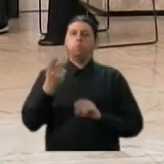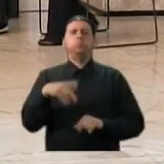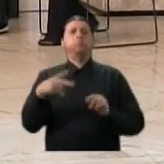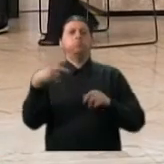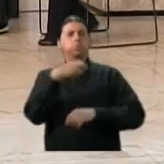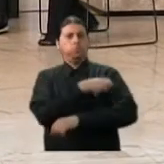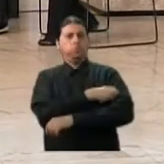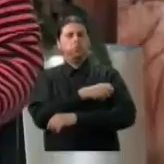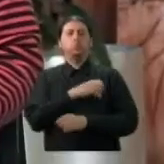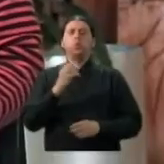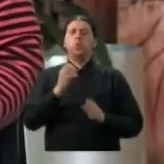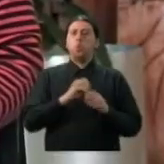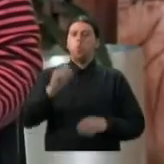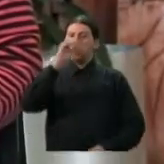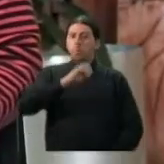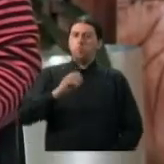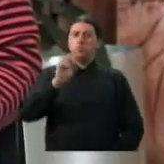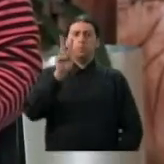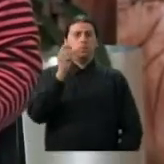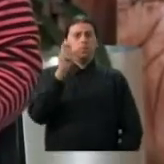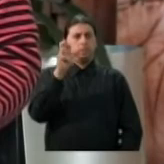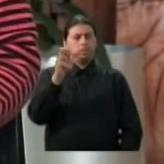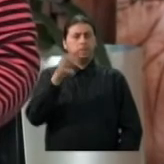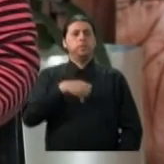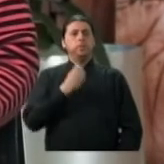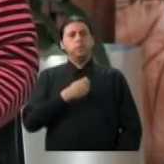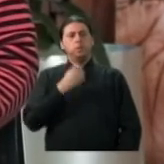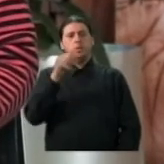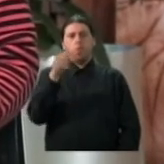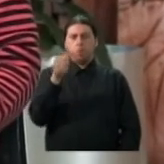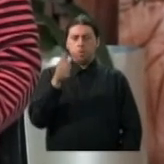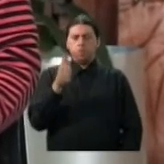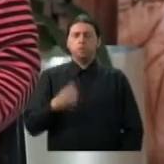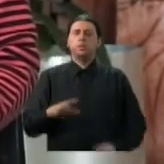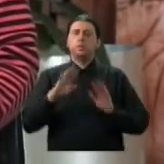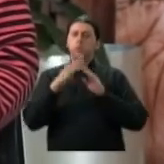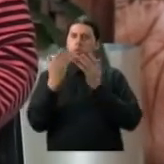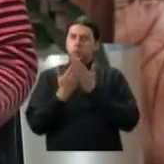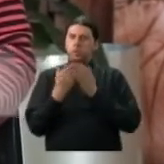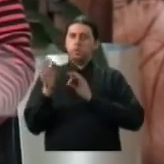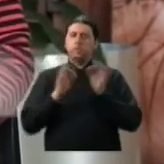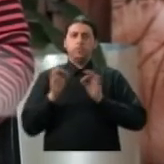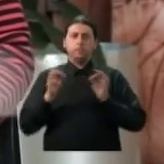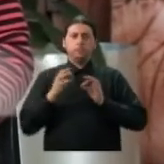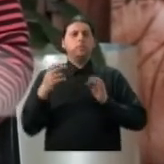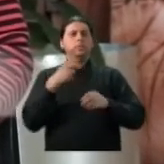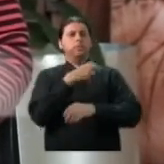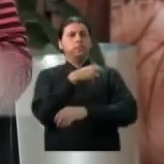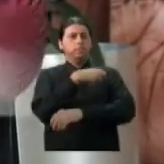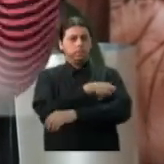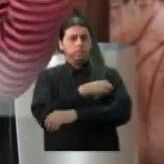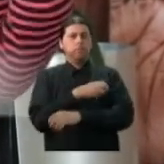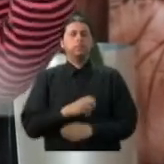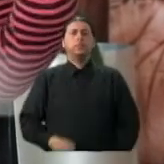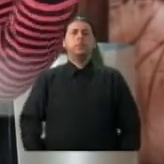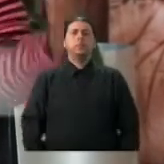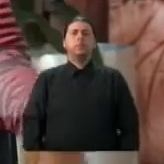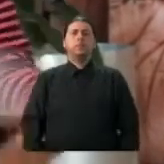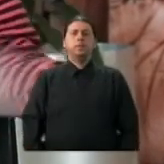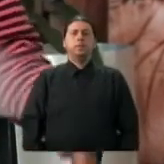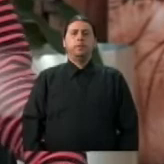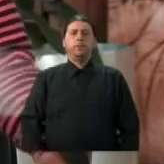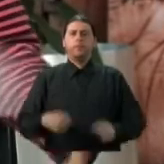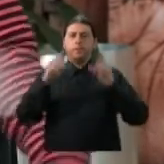outubro de 2015 também, com 11 anos. A escola que fez a vacina, daí